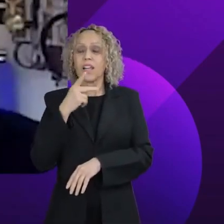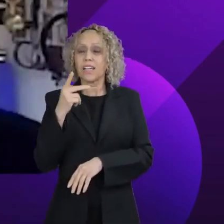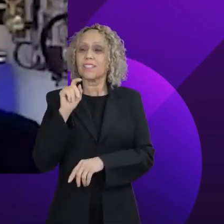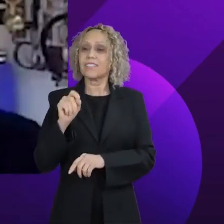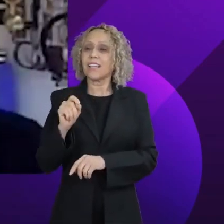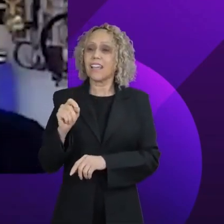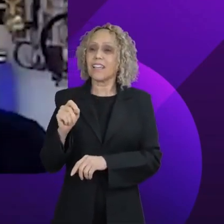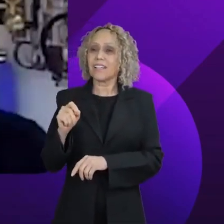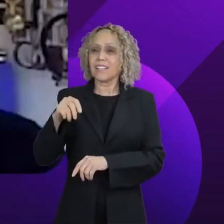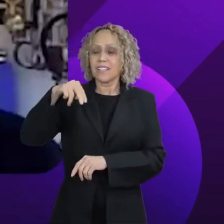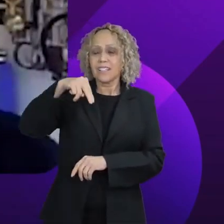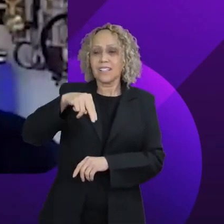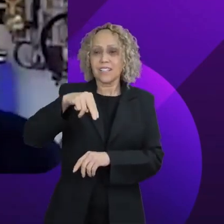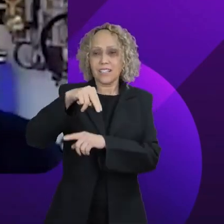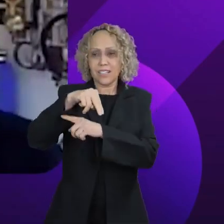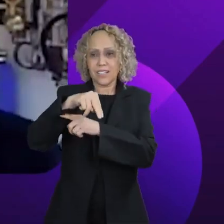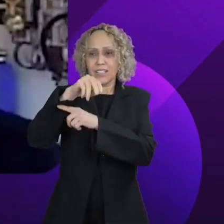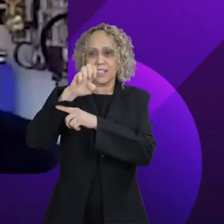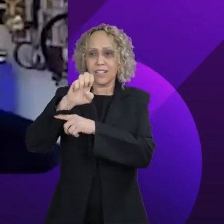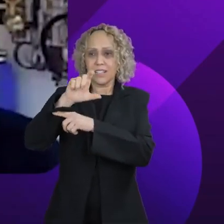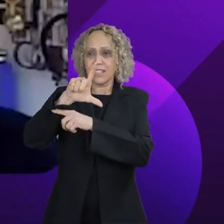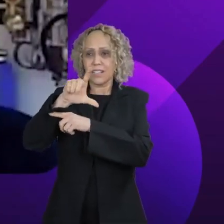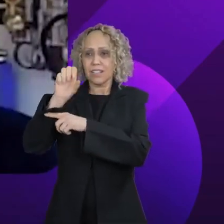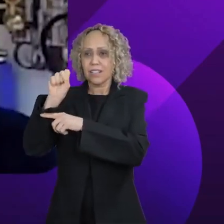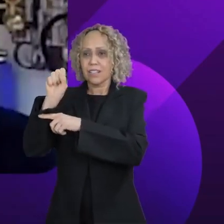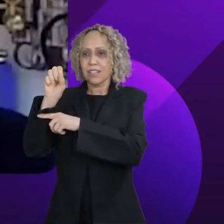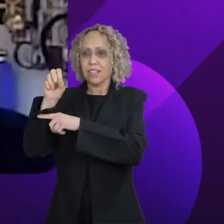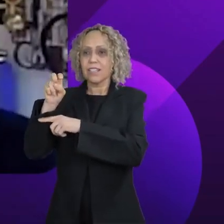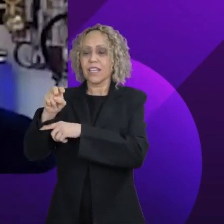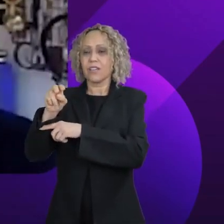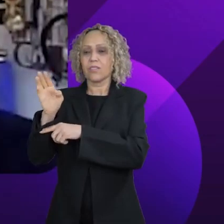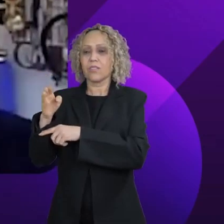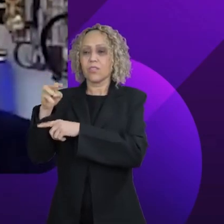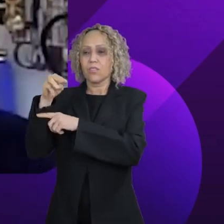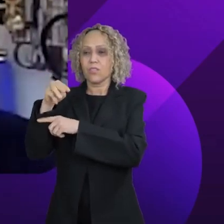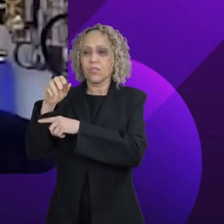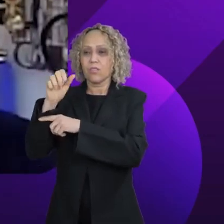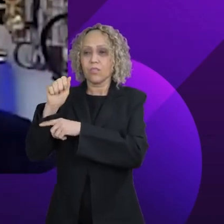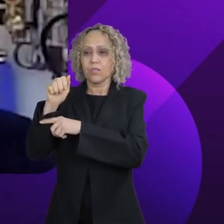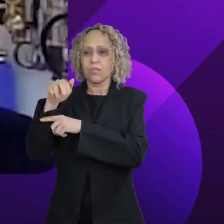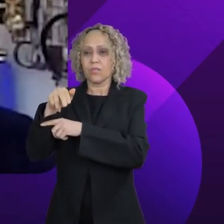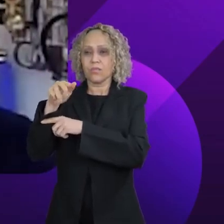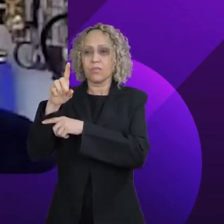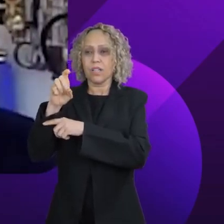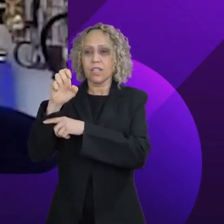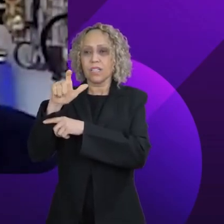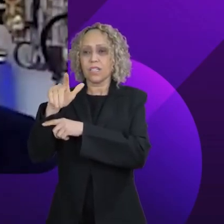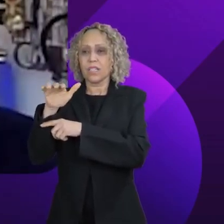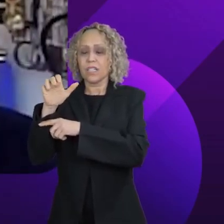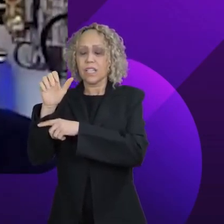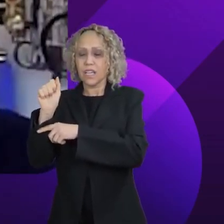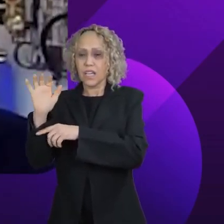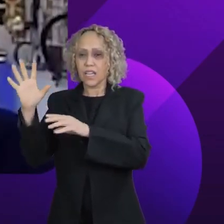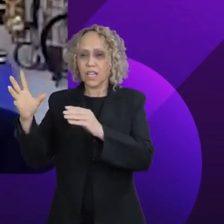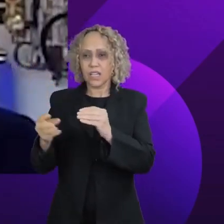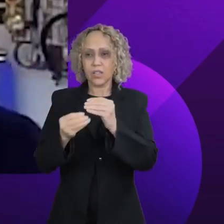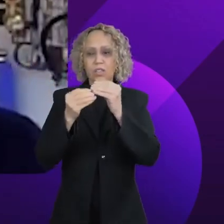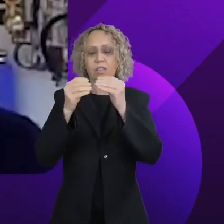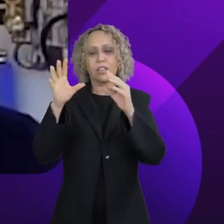Assim como o legado de Nelson Mandela combina, soma ao legado de